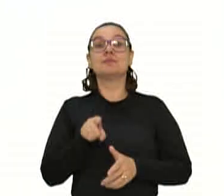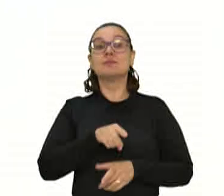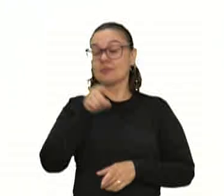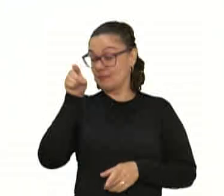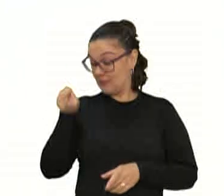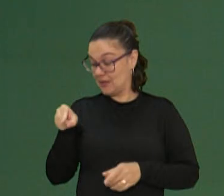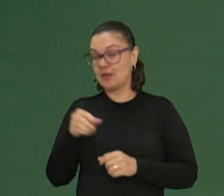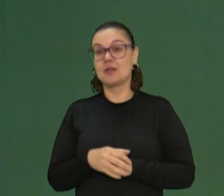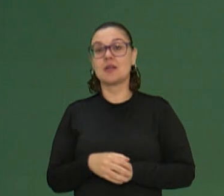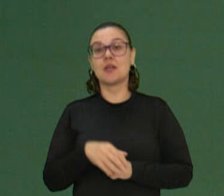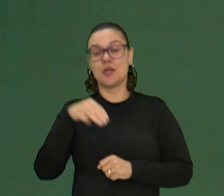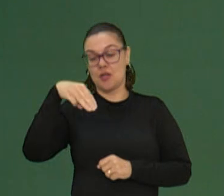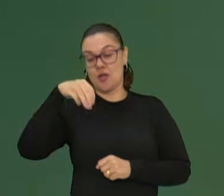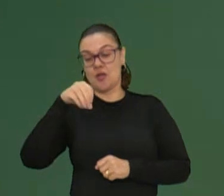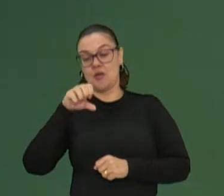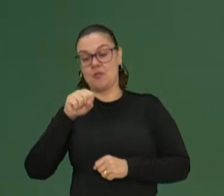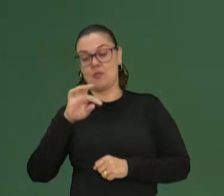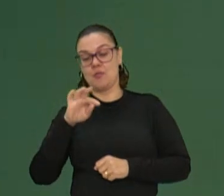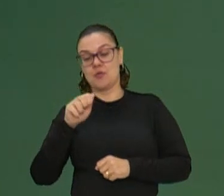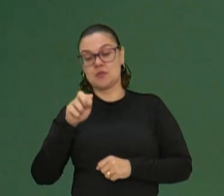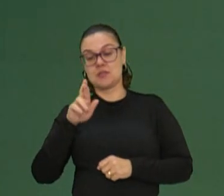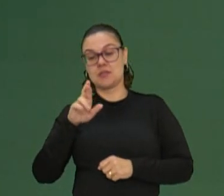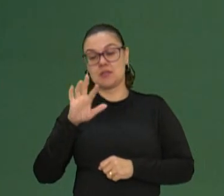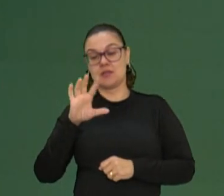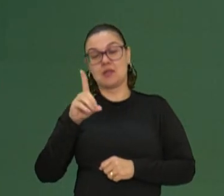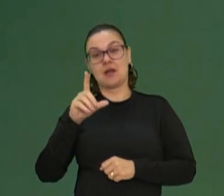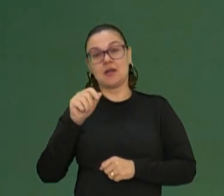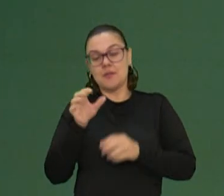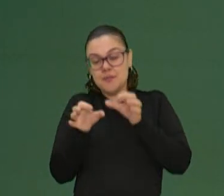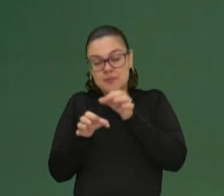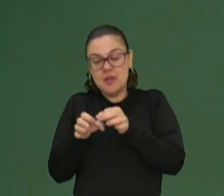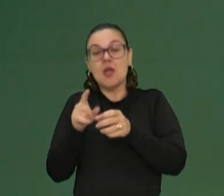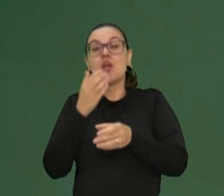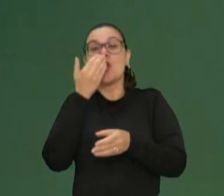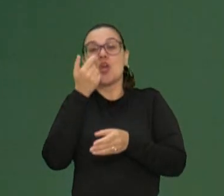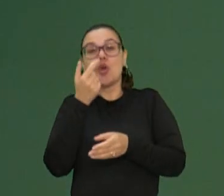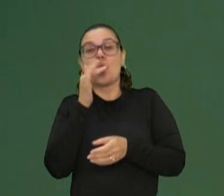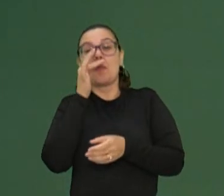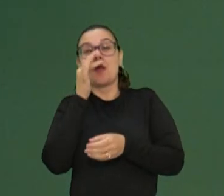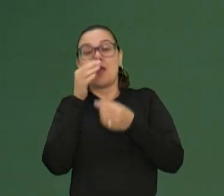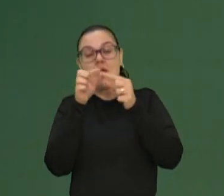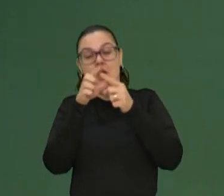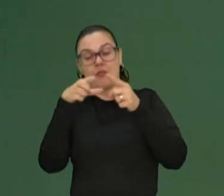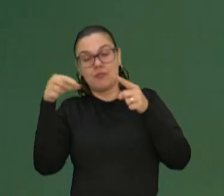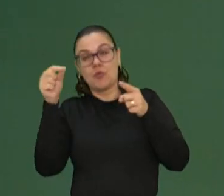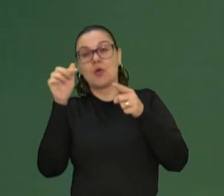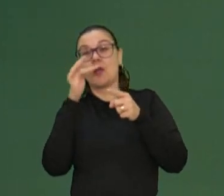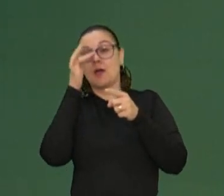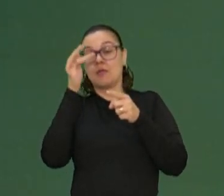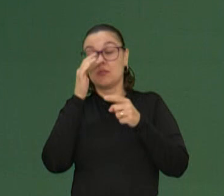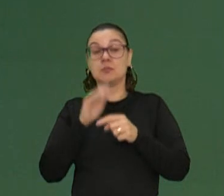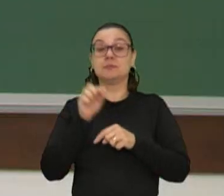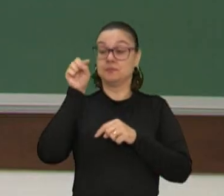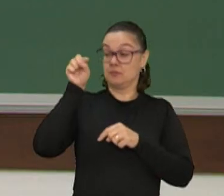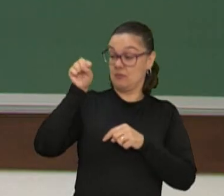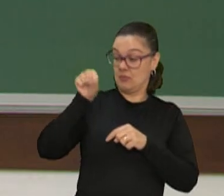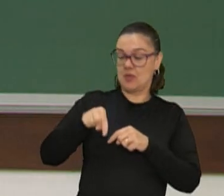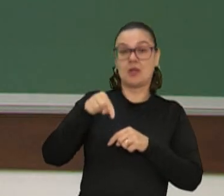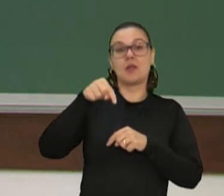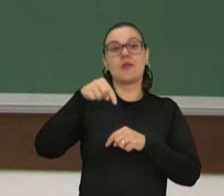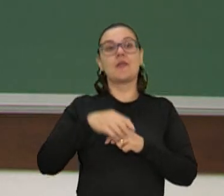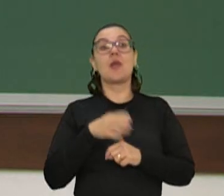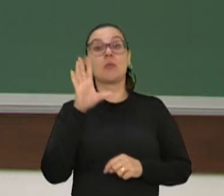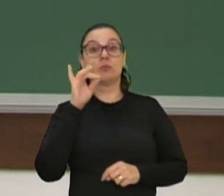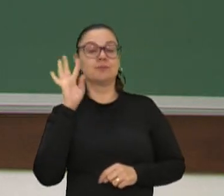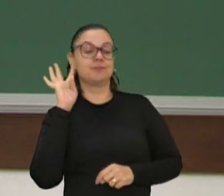aqui, a mostarda, que nós comemos a folha, comemos a flor. A mostarda, aí, gente, vem algo